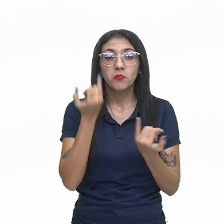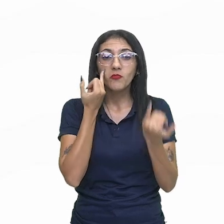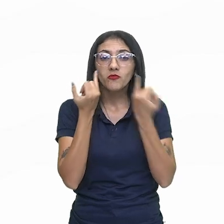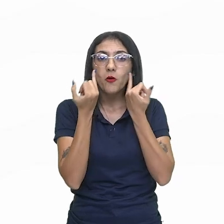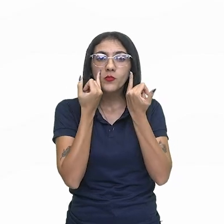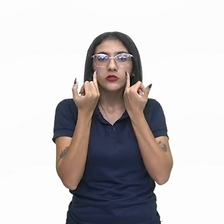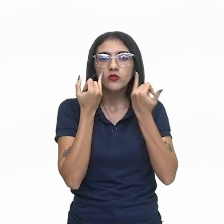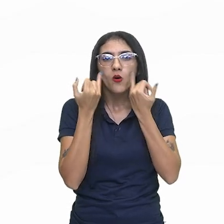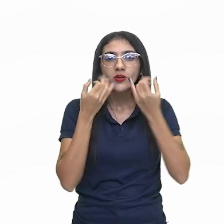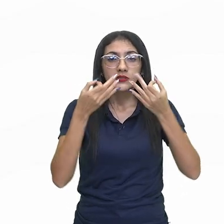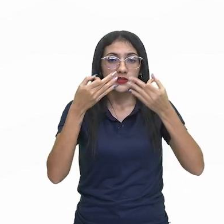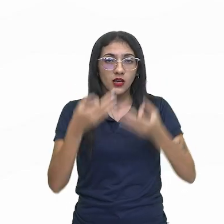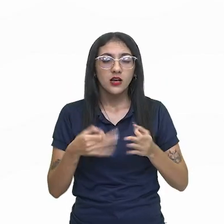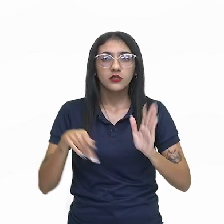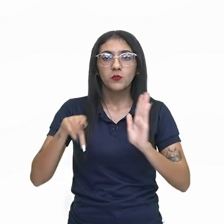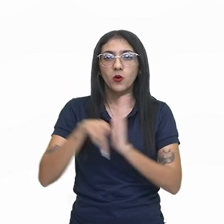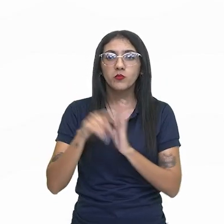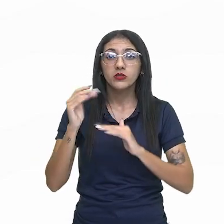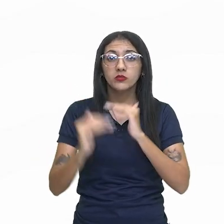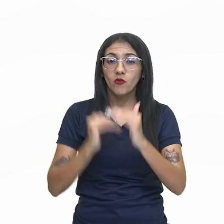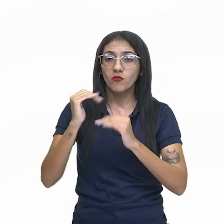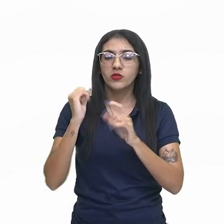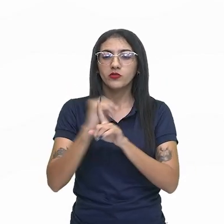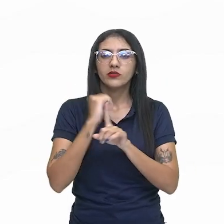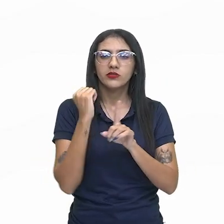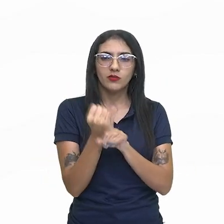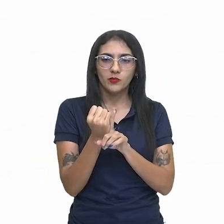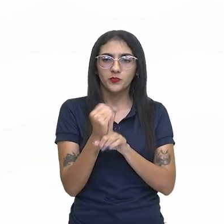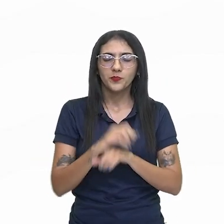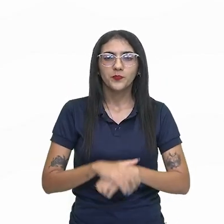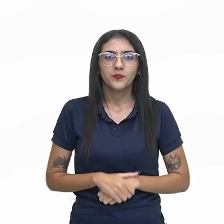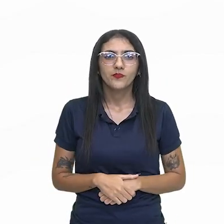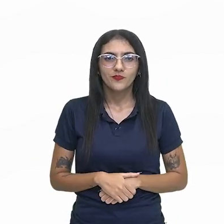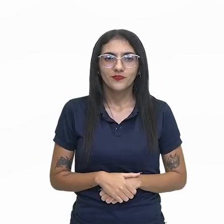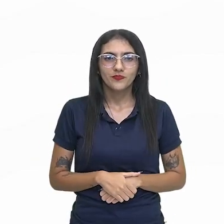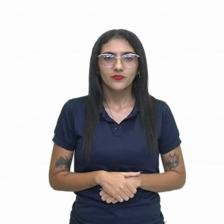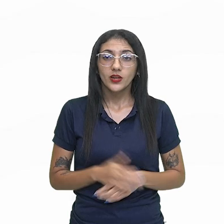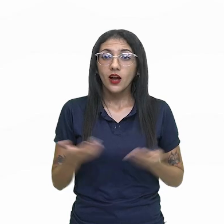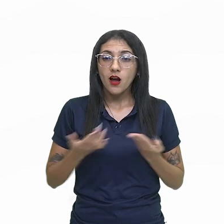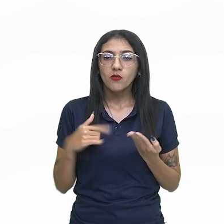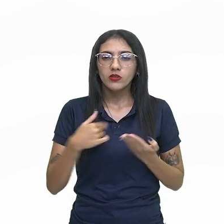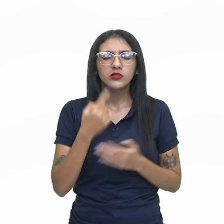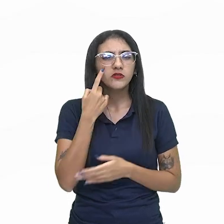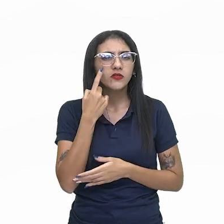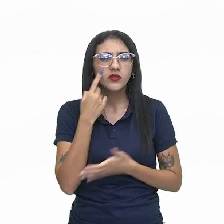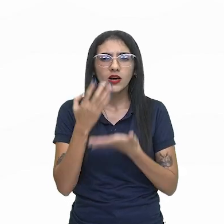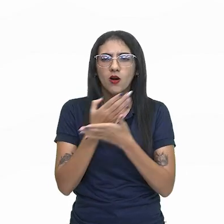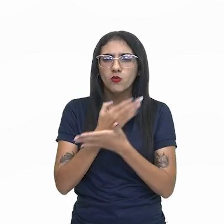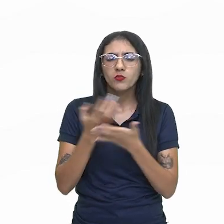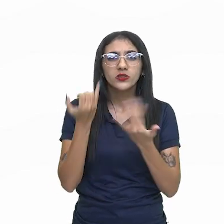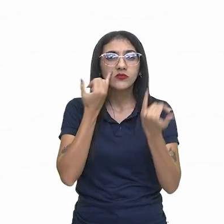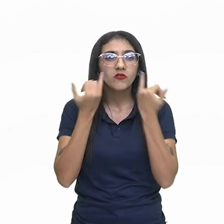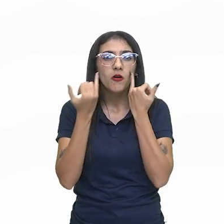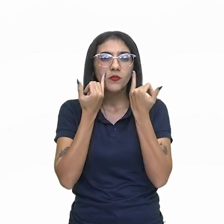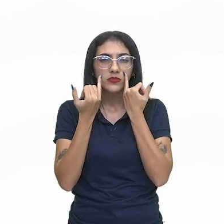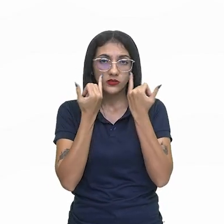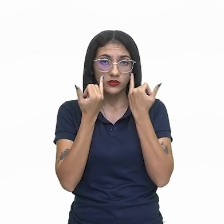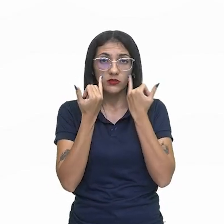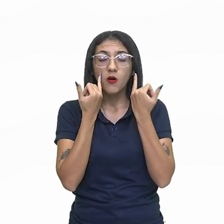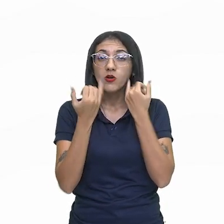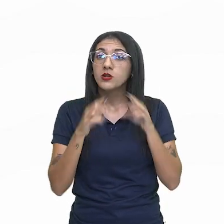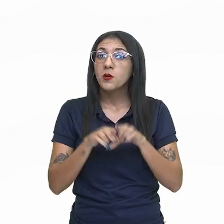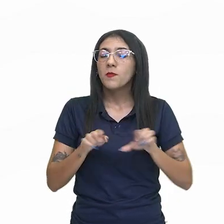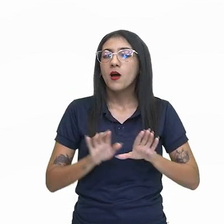sobre o desenvolvimento social de cada país. Então a gente vai ver aí alguns números, algumas informações daqui a pouco, mas a base